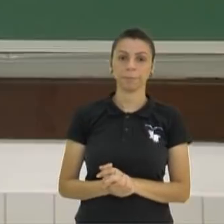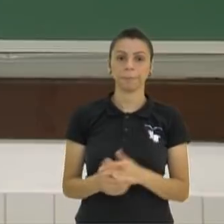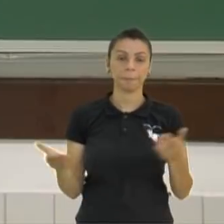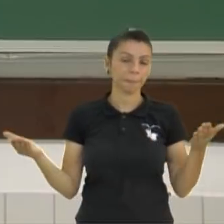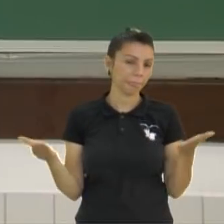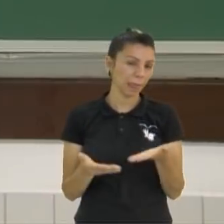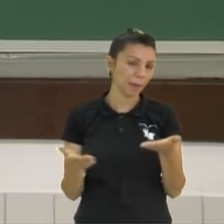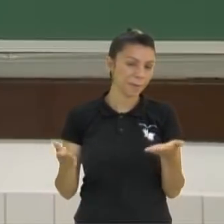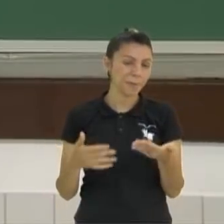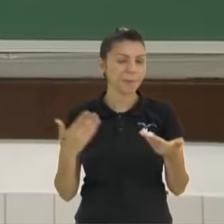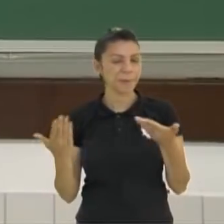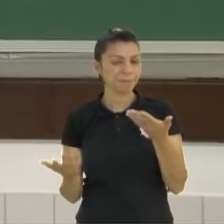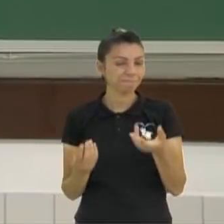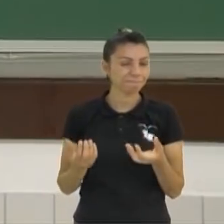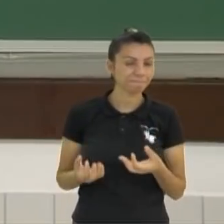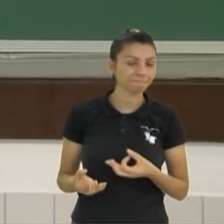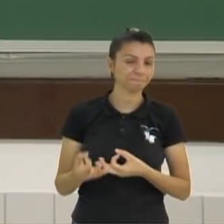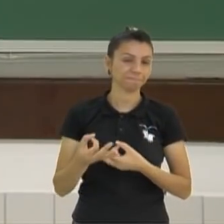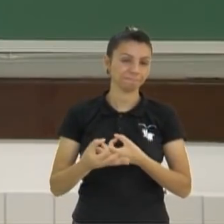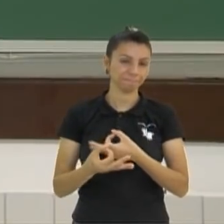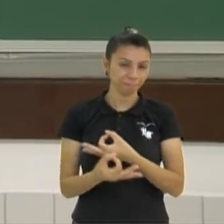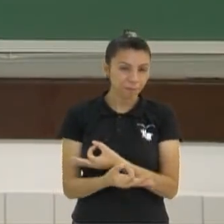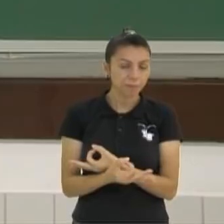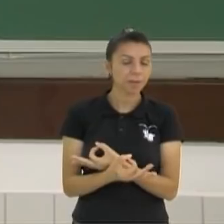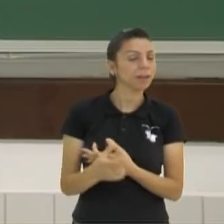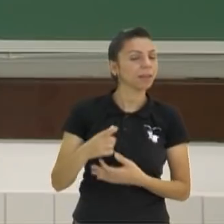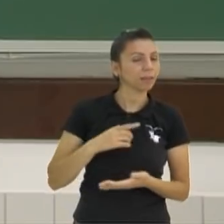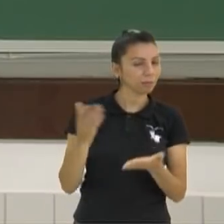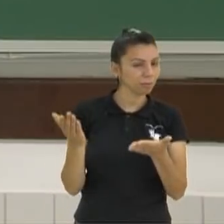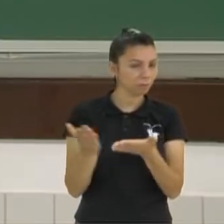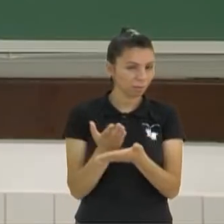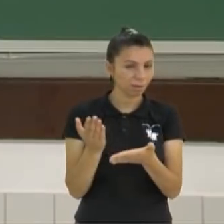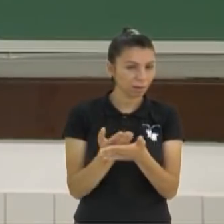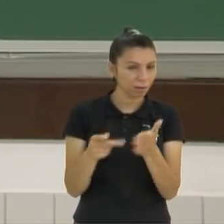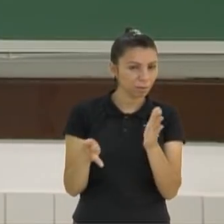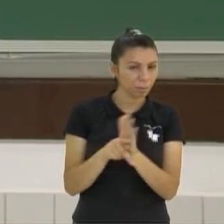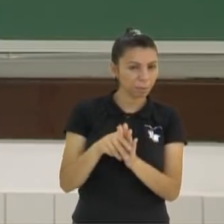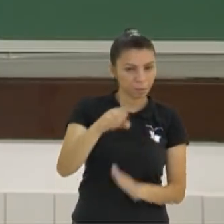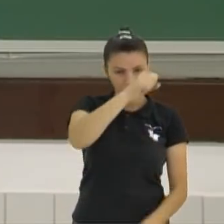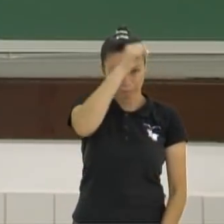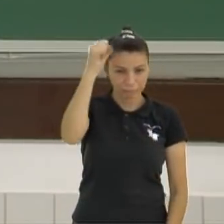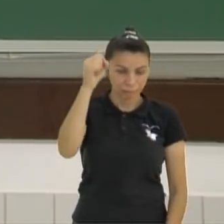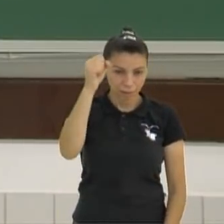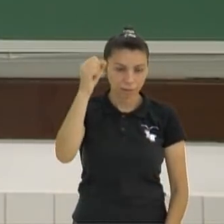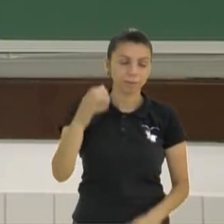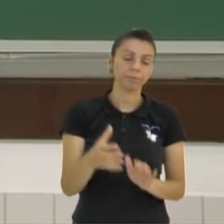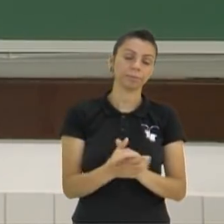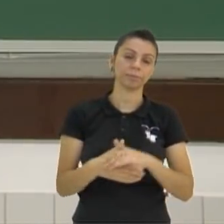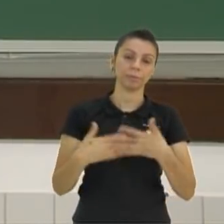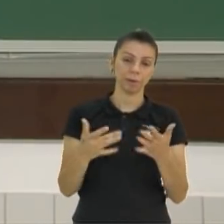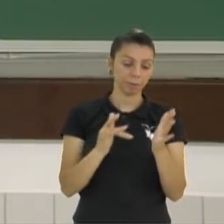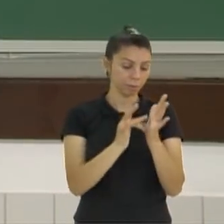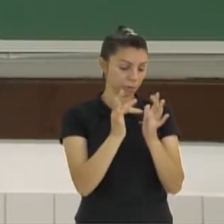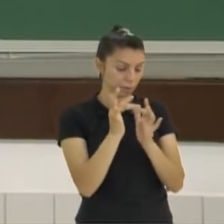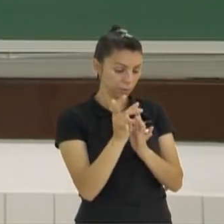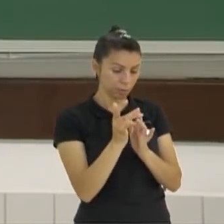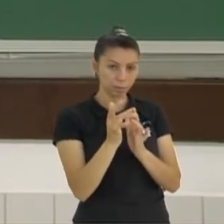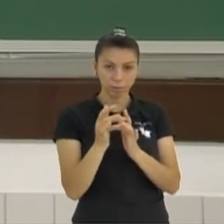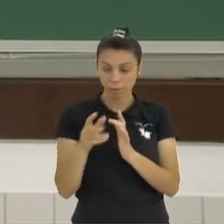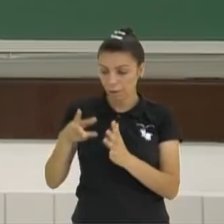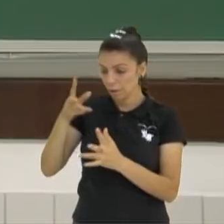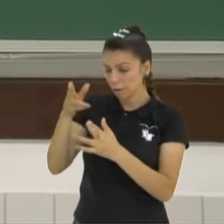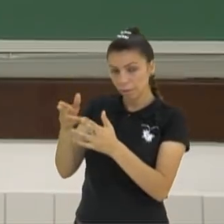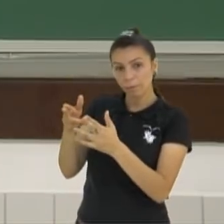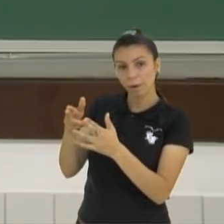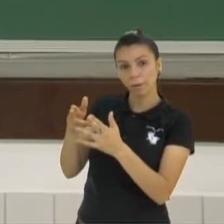Agora, será que os budistas têm livro sagrado? Bem, assim como Jesus, Buda não deixou o texto